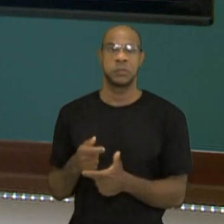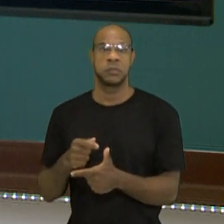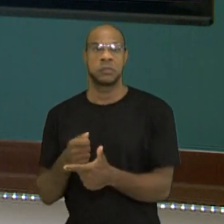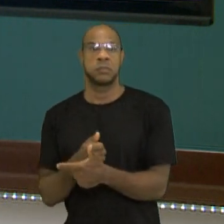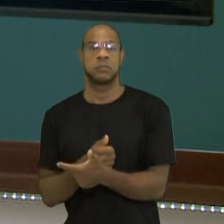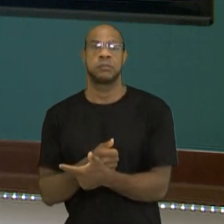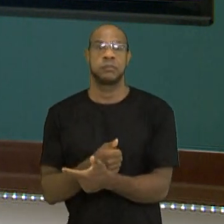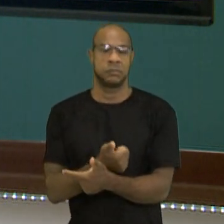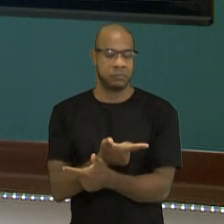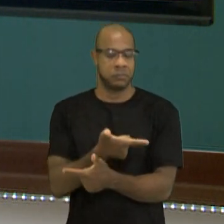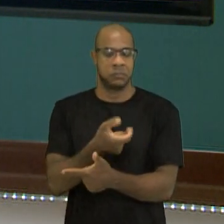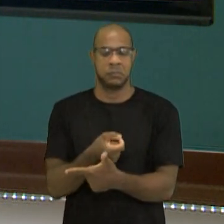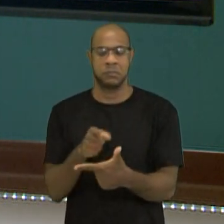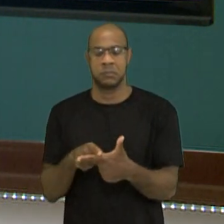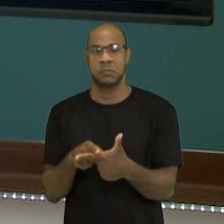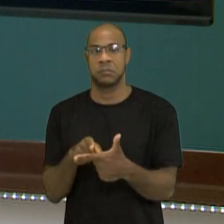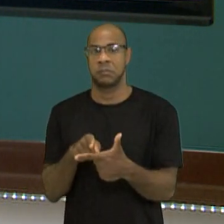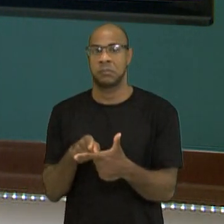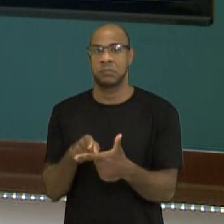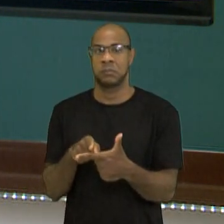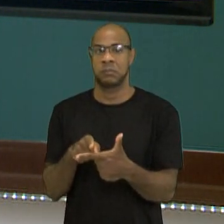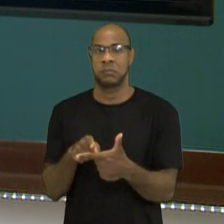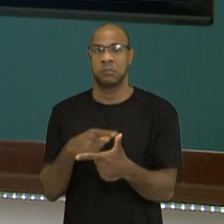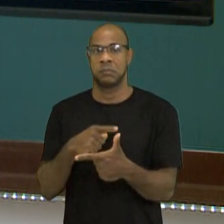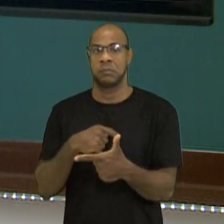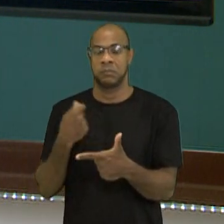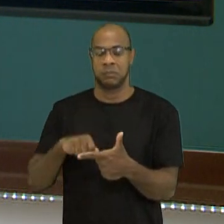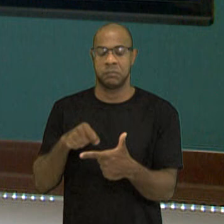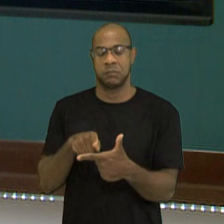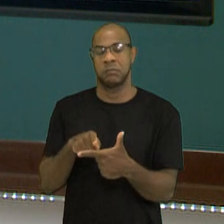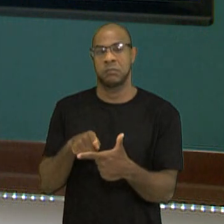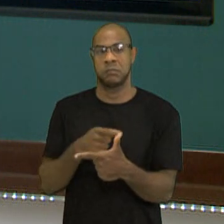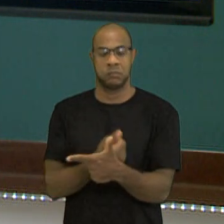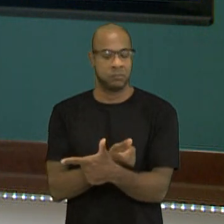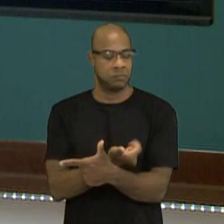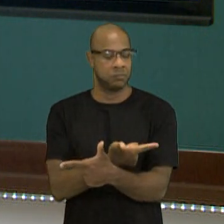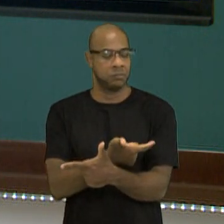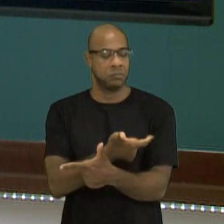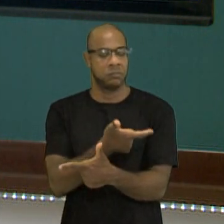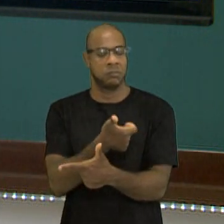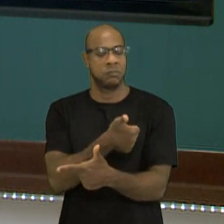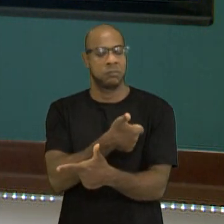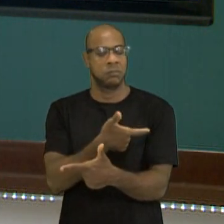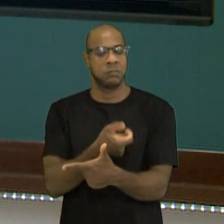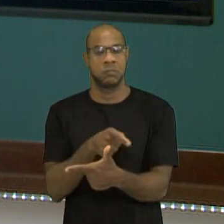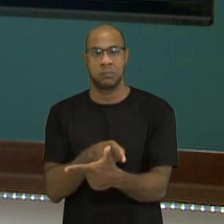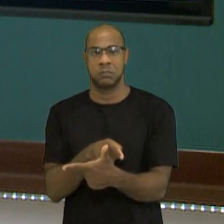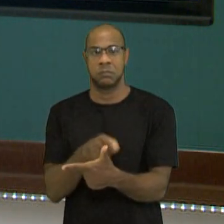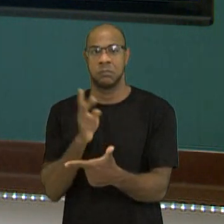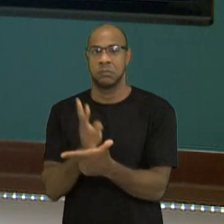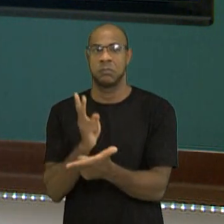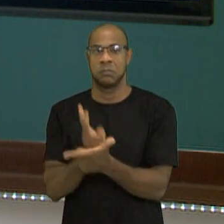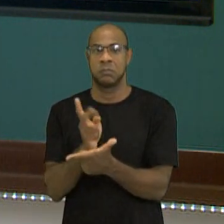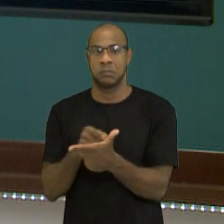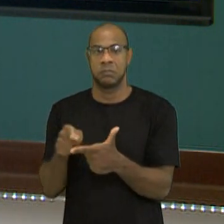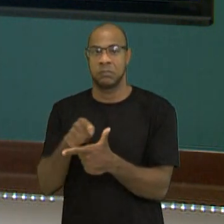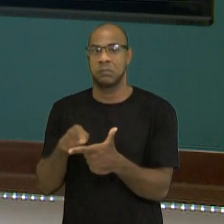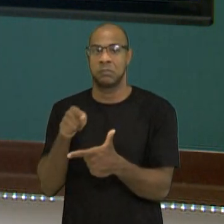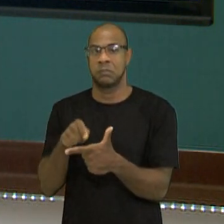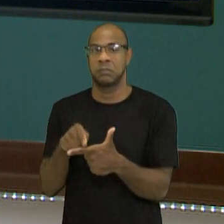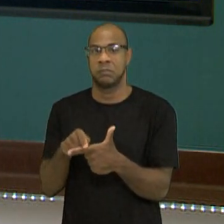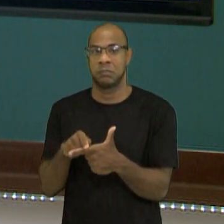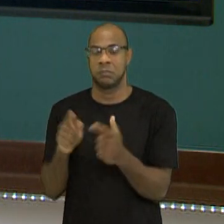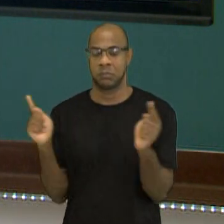o meu divisor por um número e eu tenho que dividir o meu dividendo por esse mesmo número para que essa redução